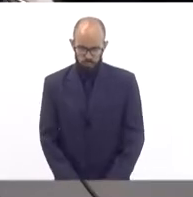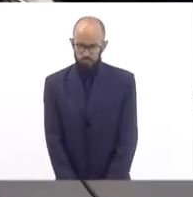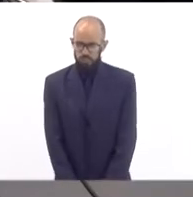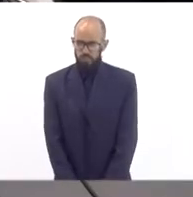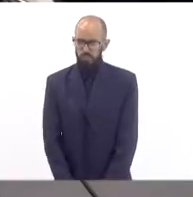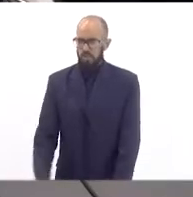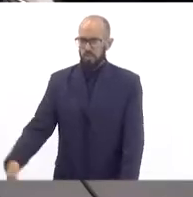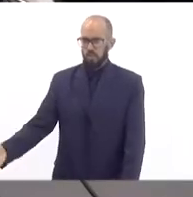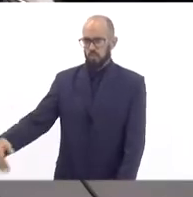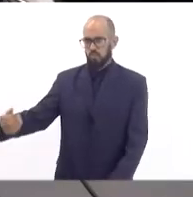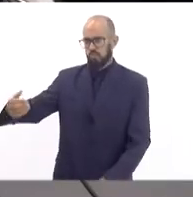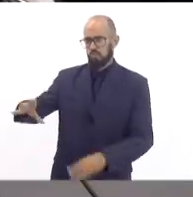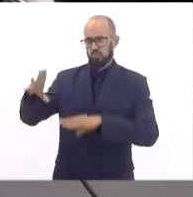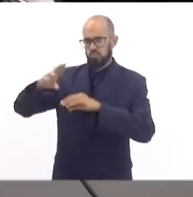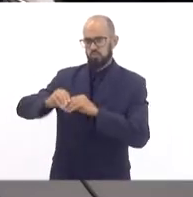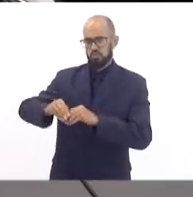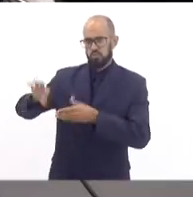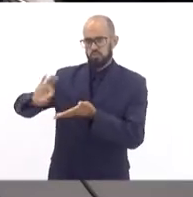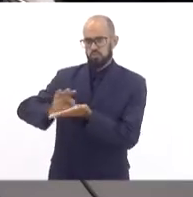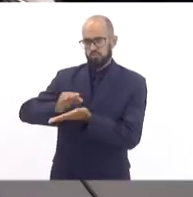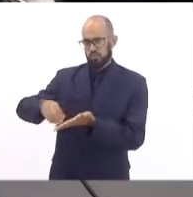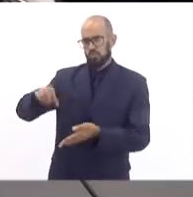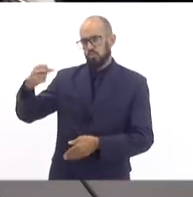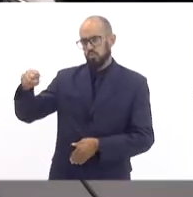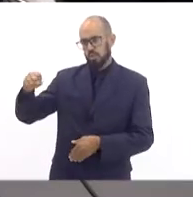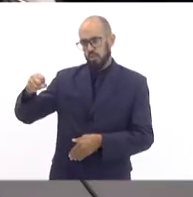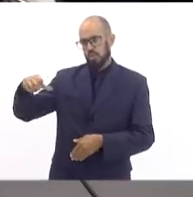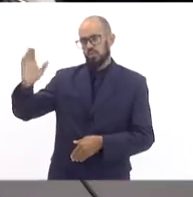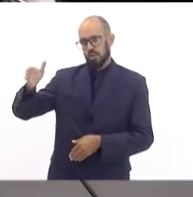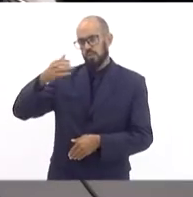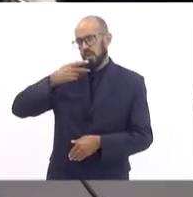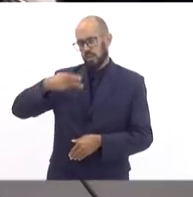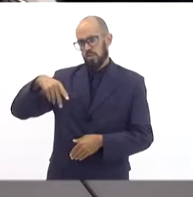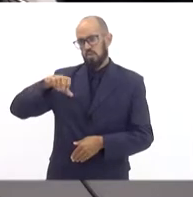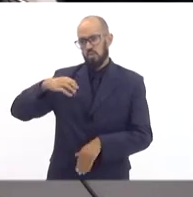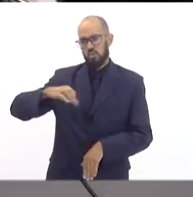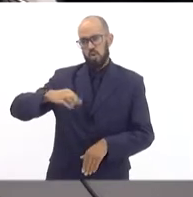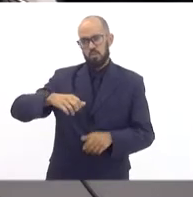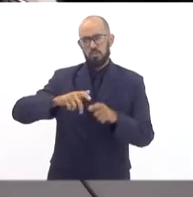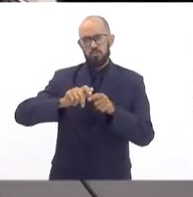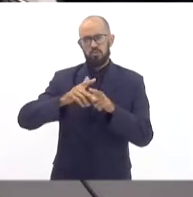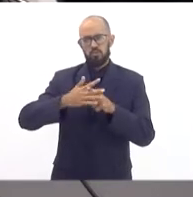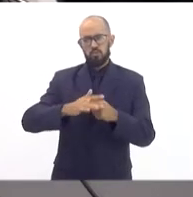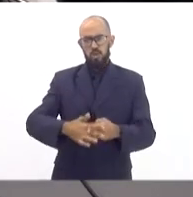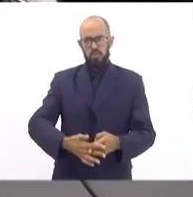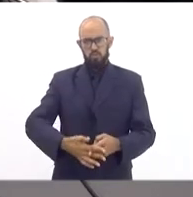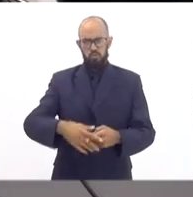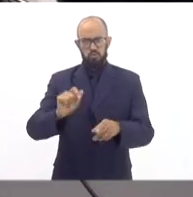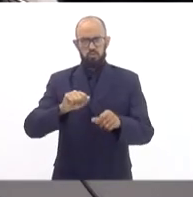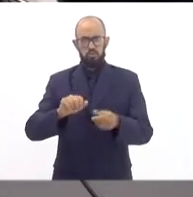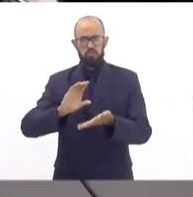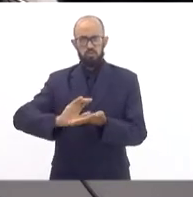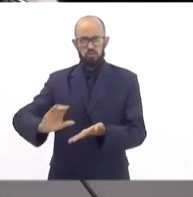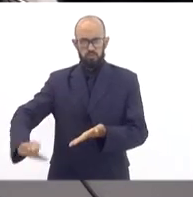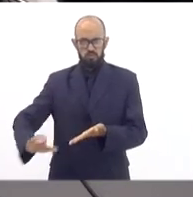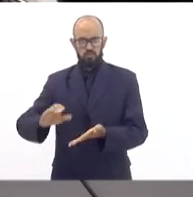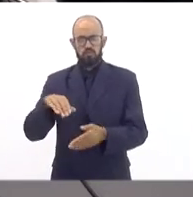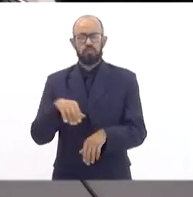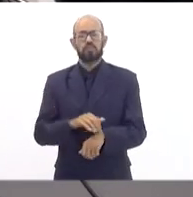Os resumos dos TAs. O oitavo eu já disse, o nono fez um ajuste no rol de investimentos do